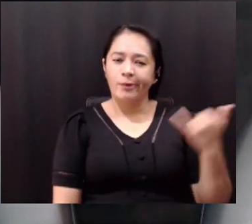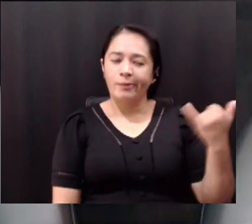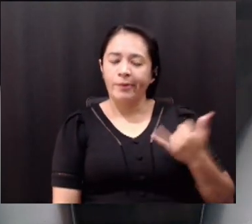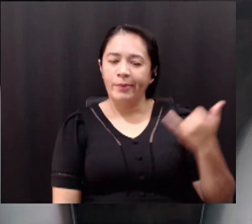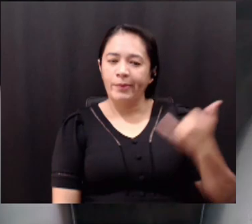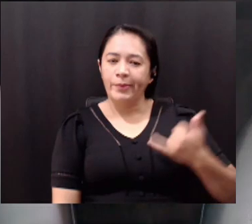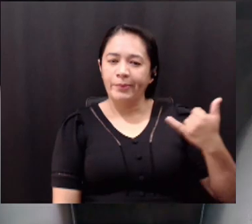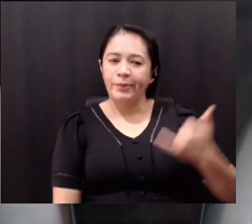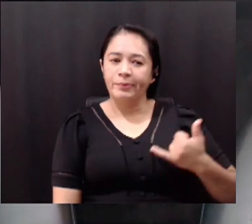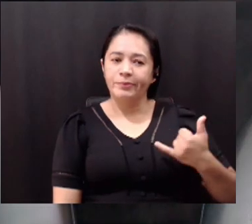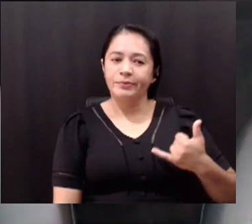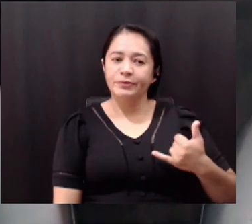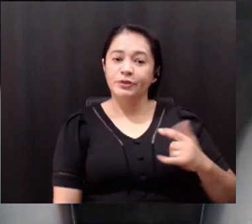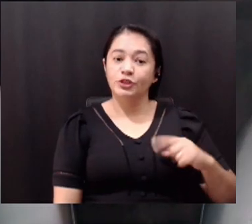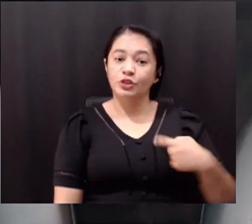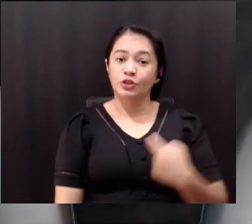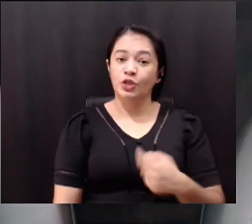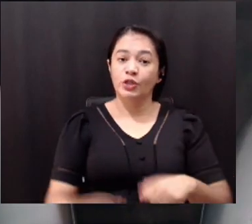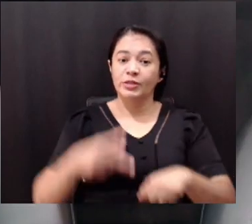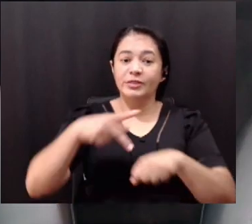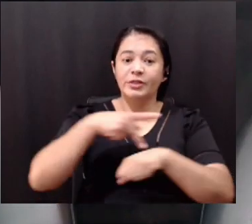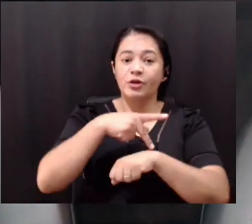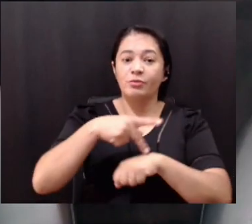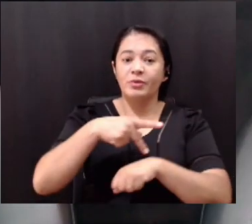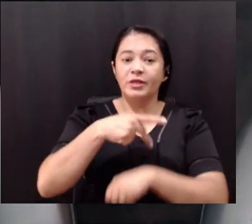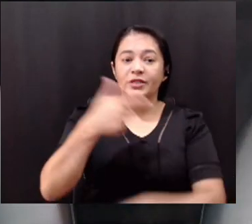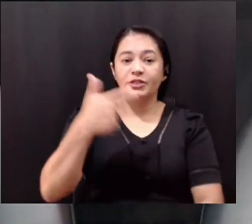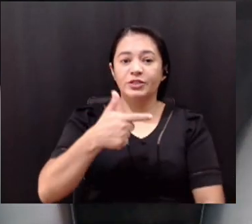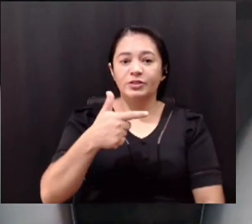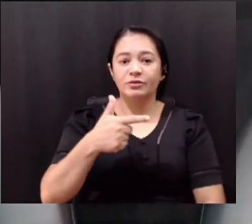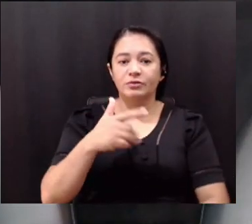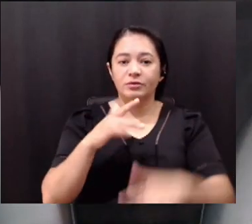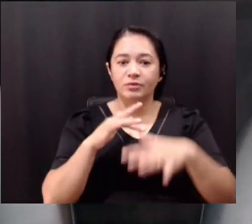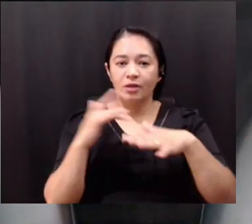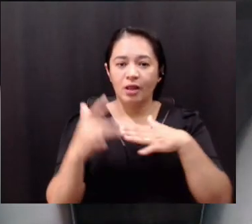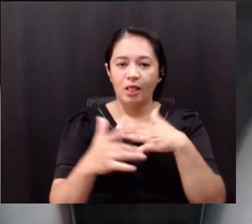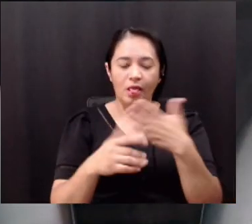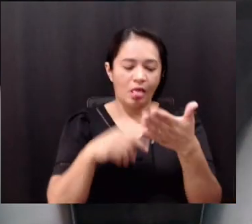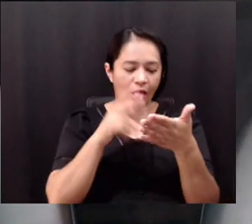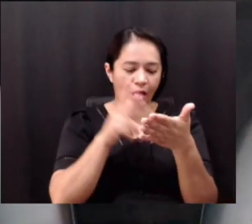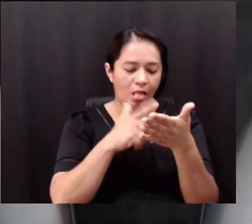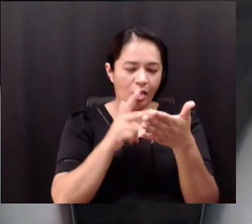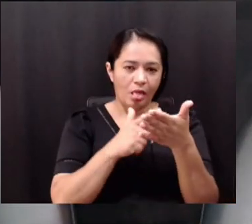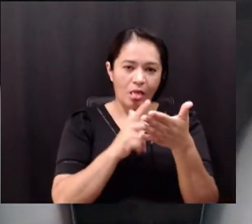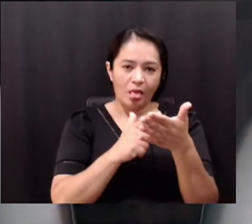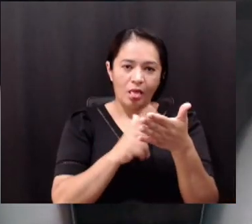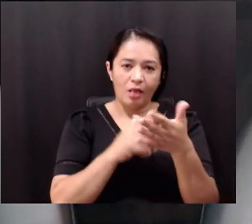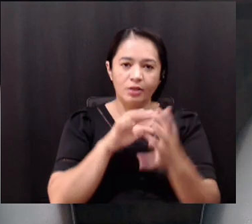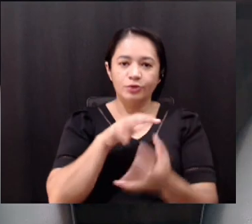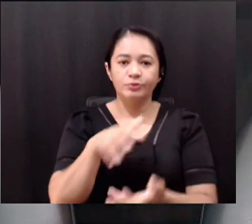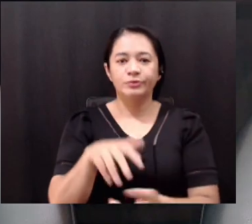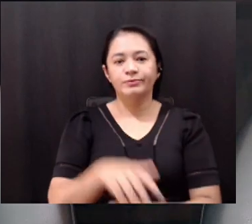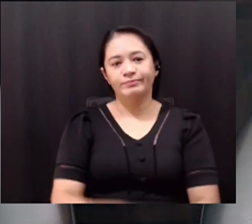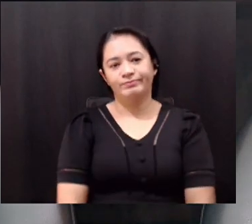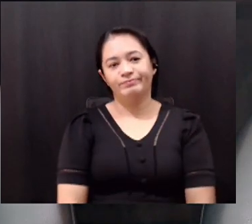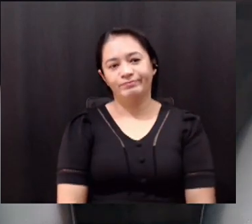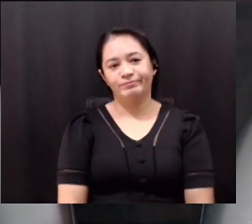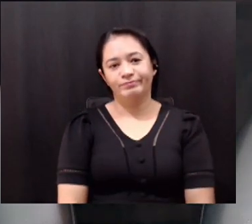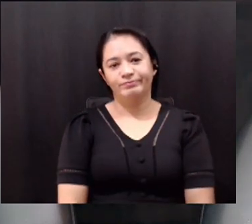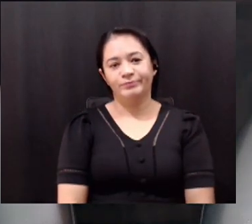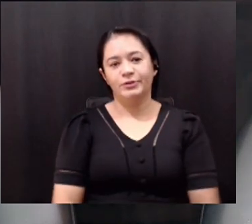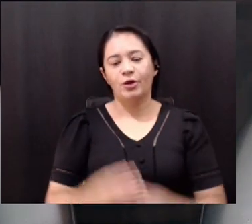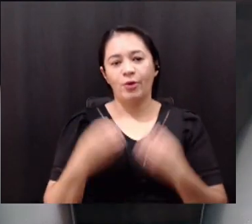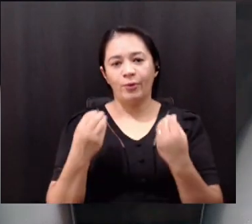país que mais fica em rede social no mundo. Uau! No Olha isso. mundo. No mundo, hein? E nós somos